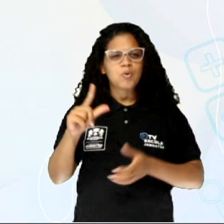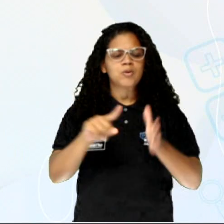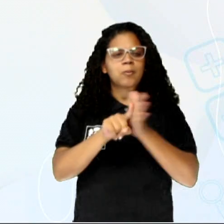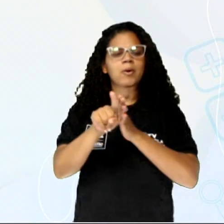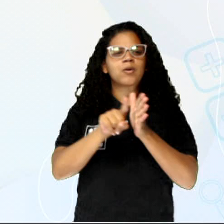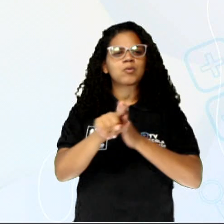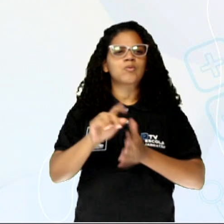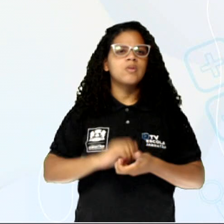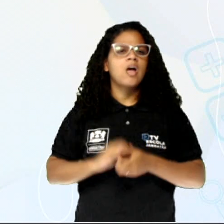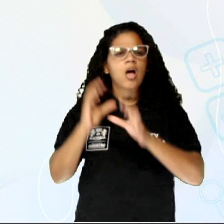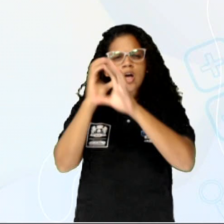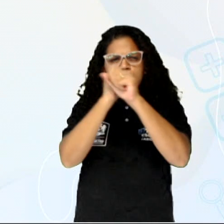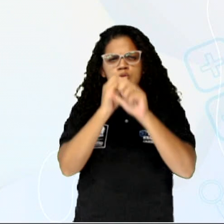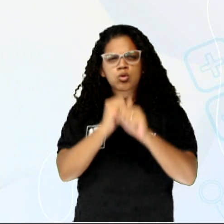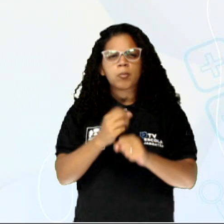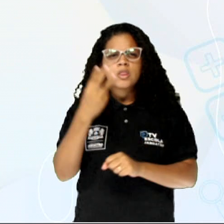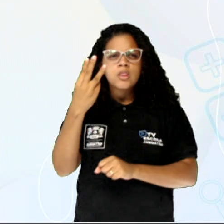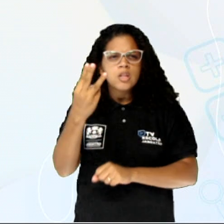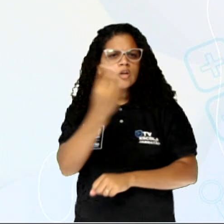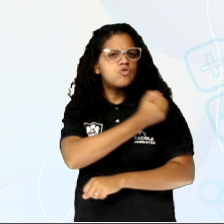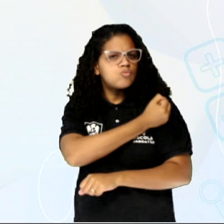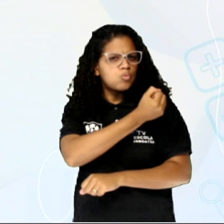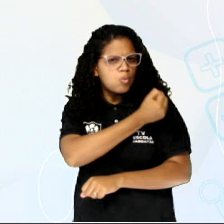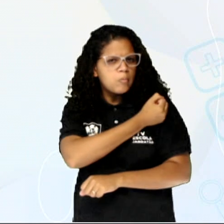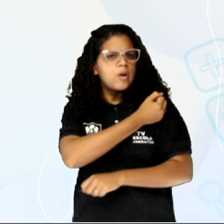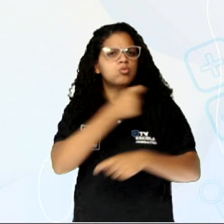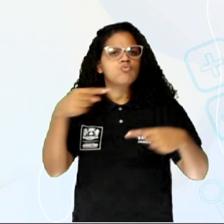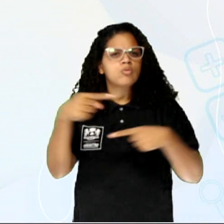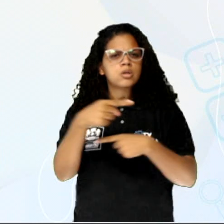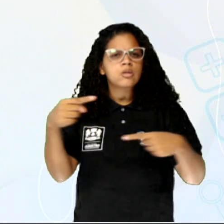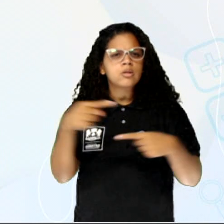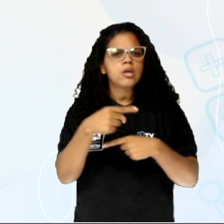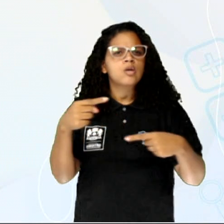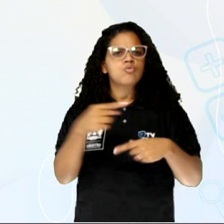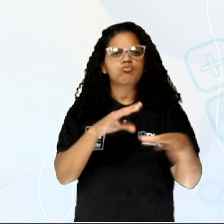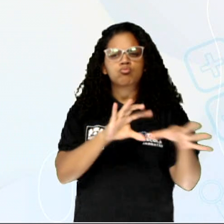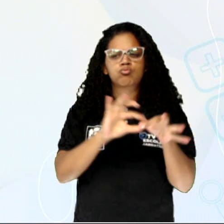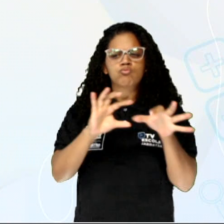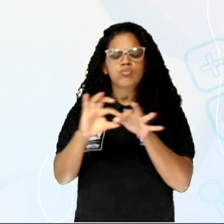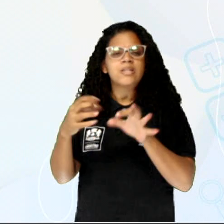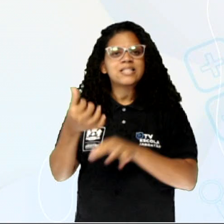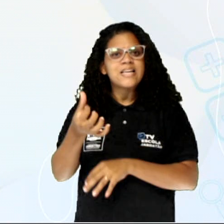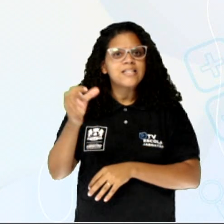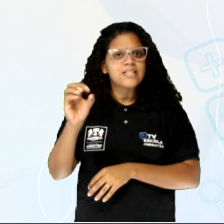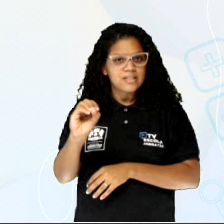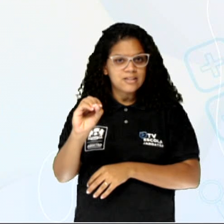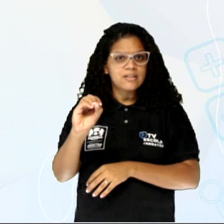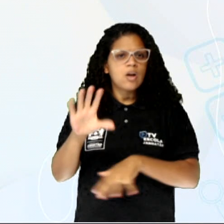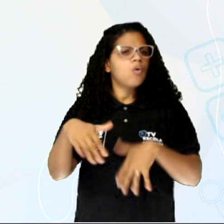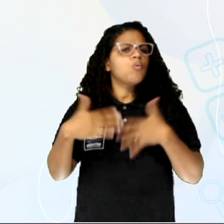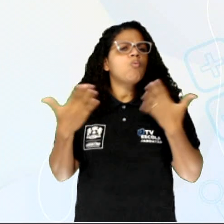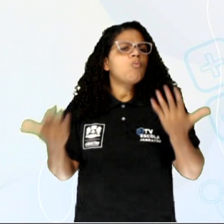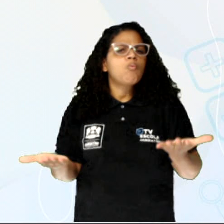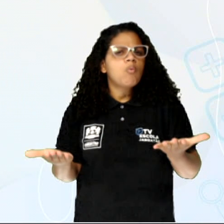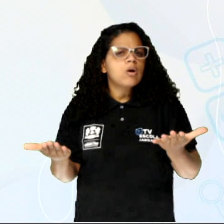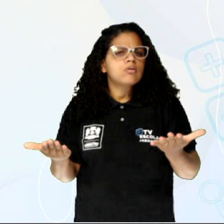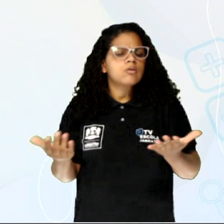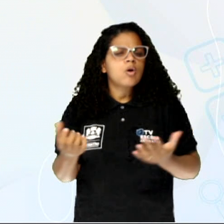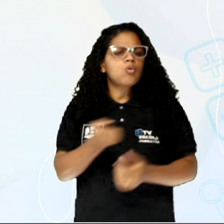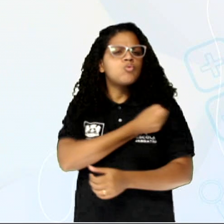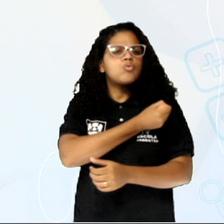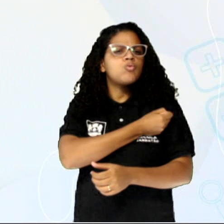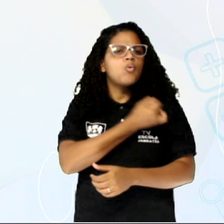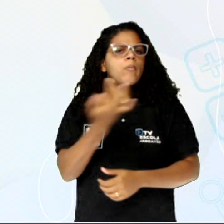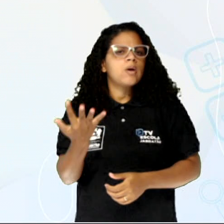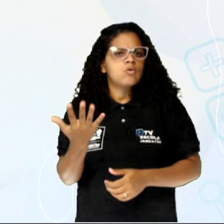A soma de 3 números inteiros consecutivos é 60. Quais são esses números? Gente, o que é números